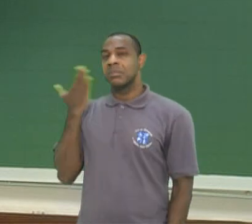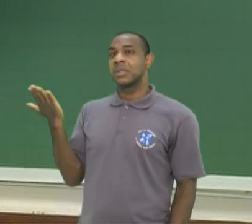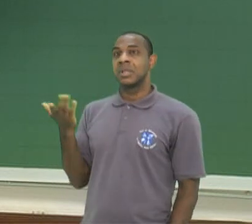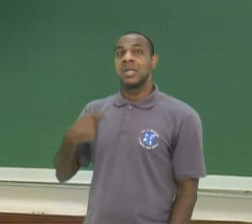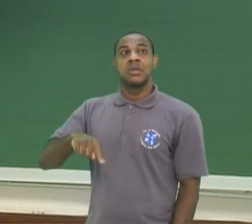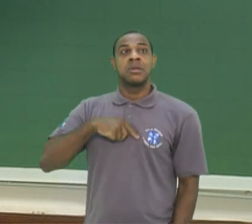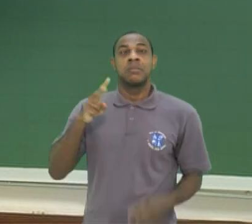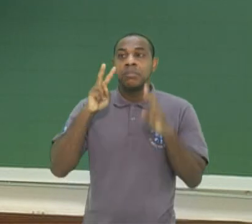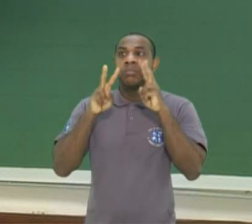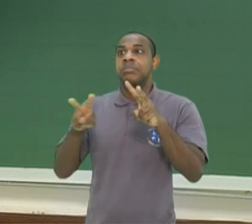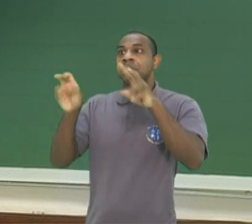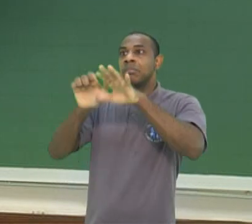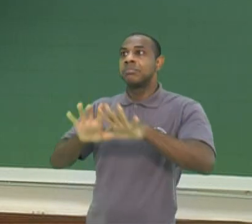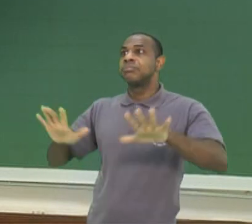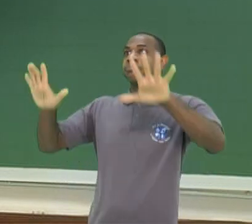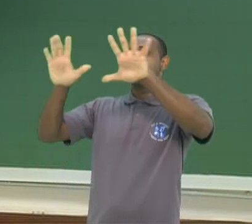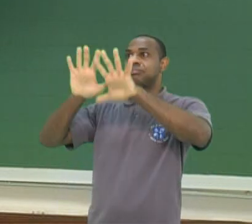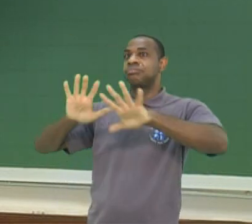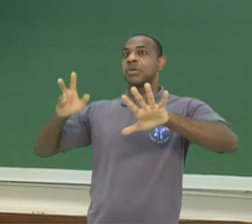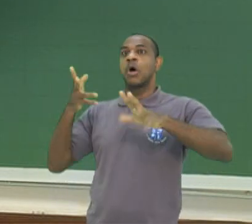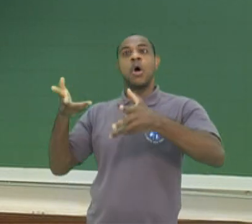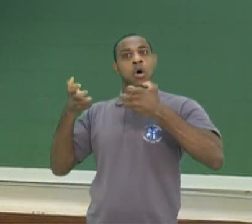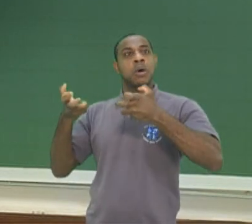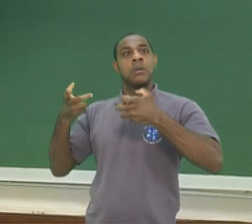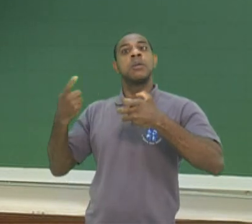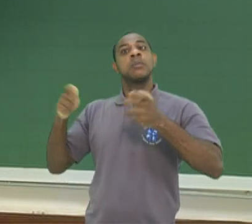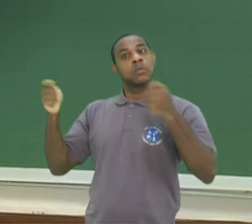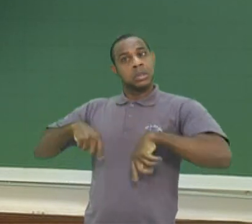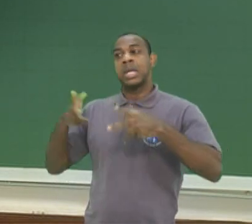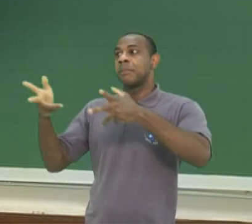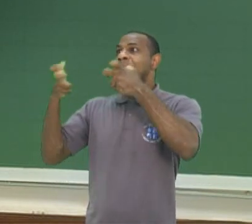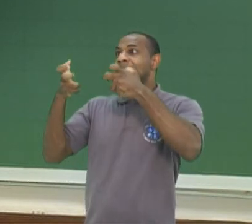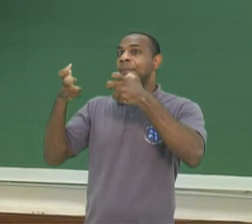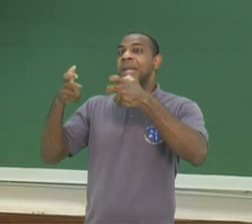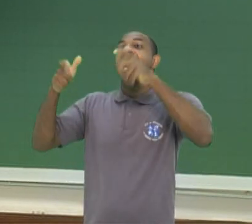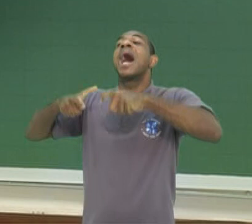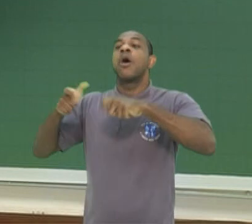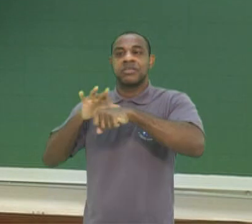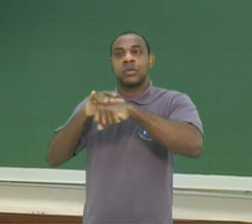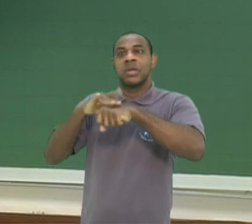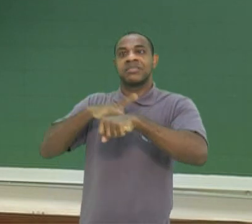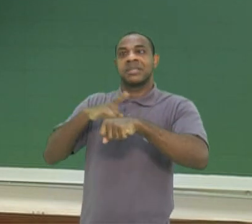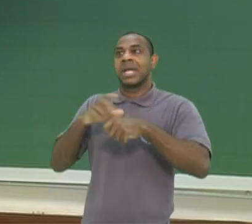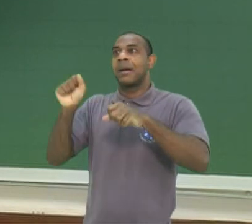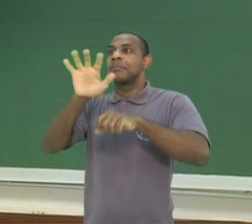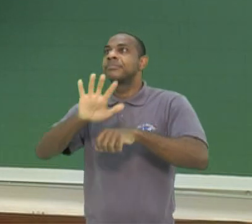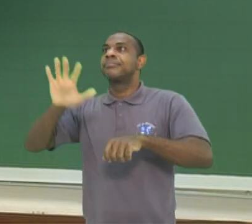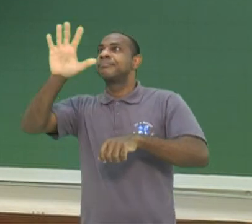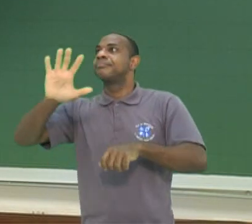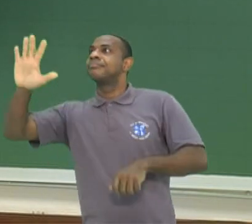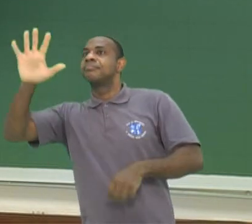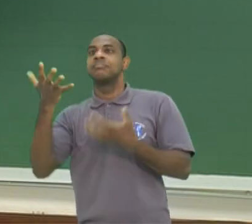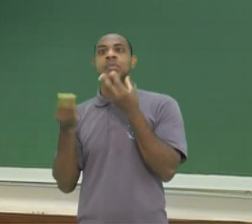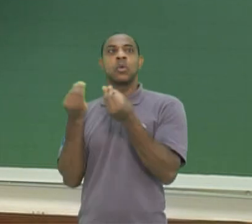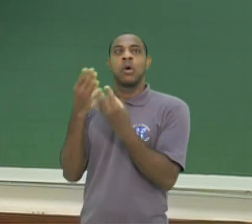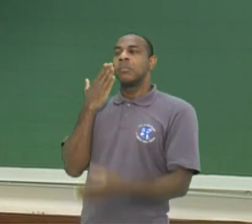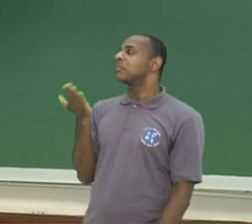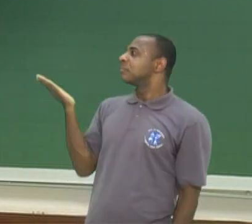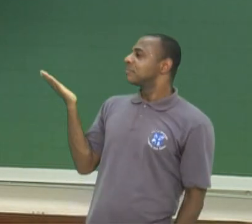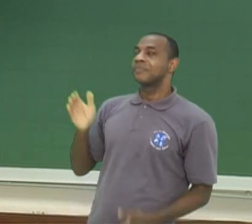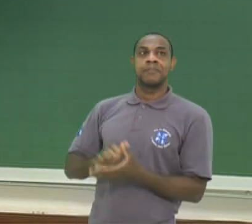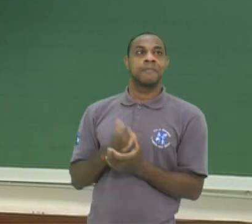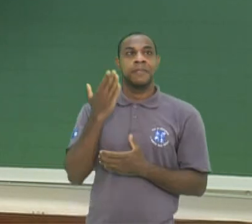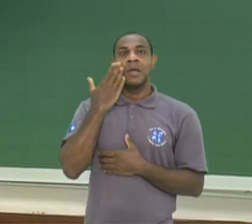espacializamos, a gente consegue ver em que espaço essa doença está, em que condição ela está. Por